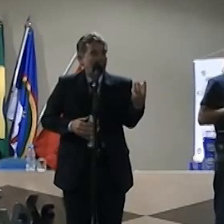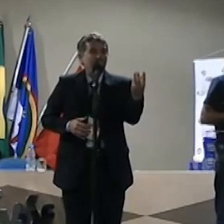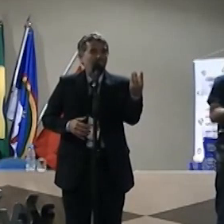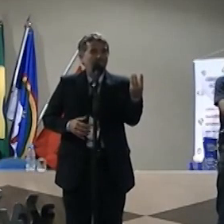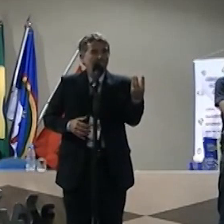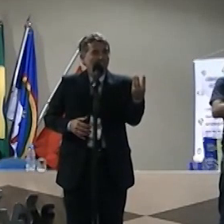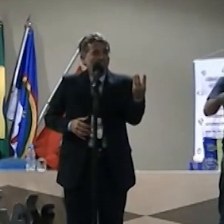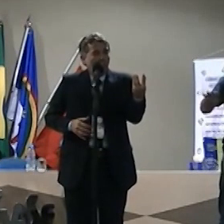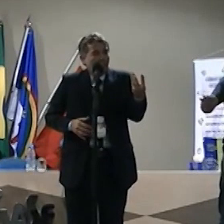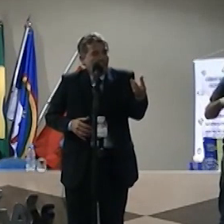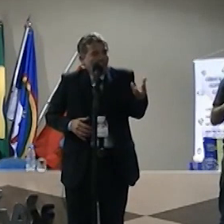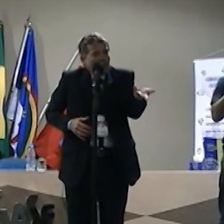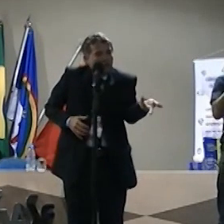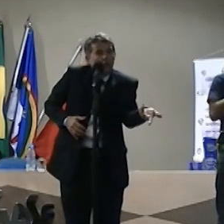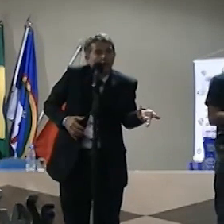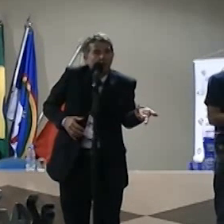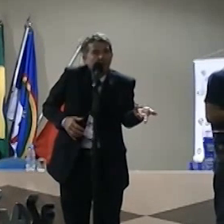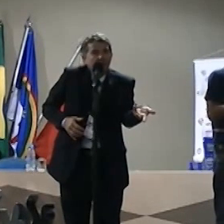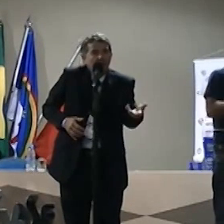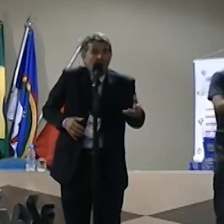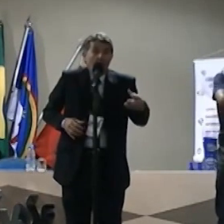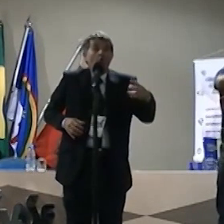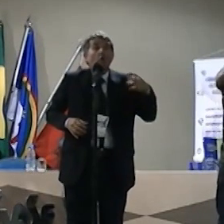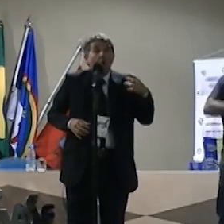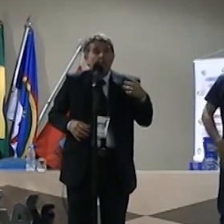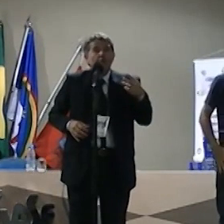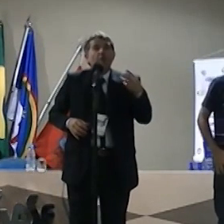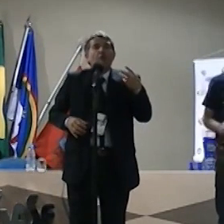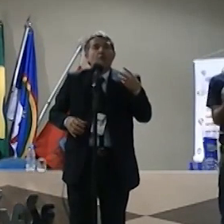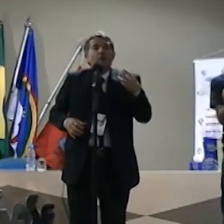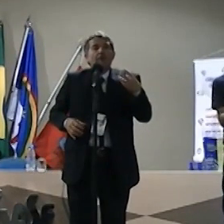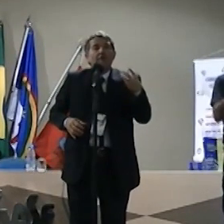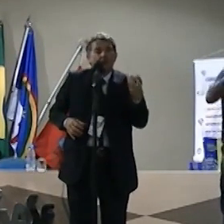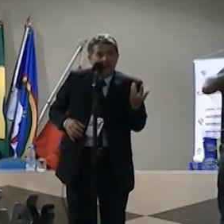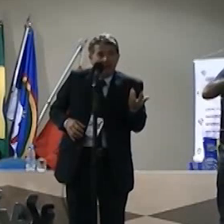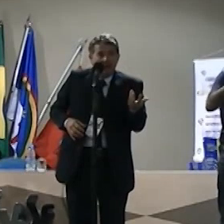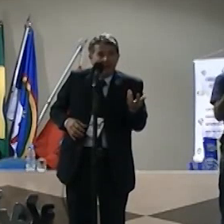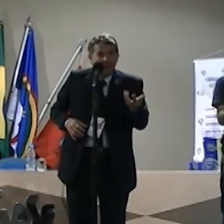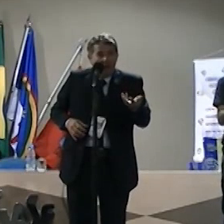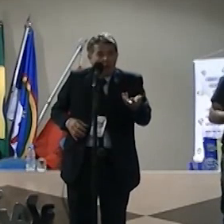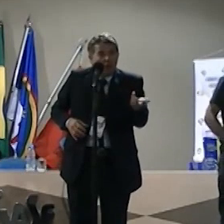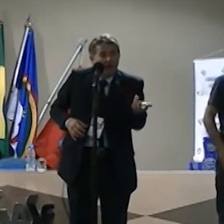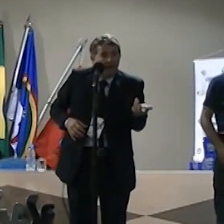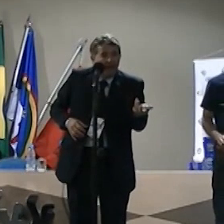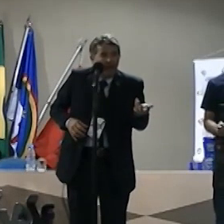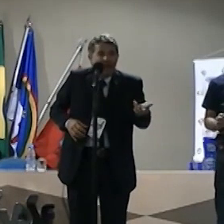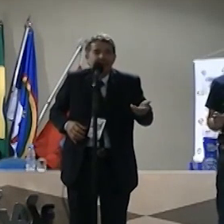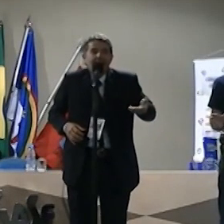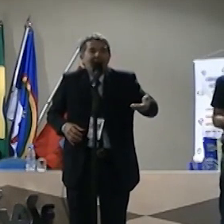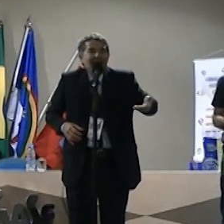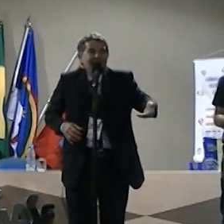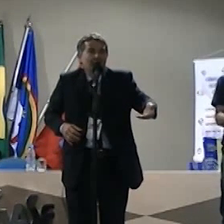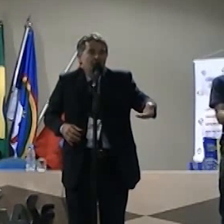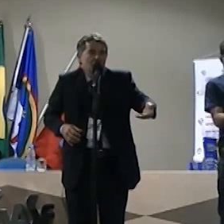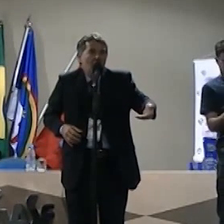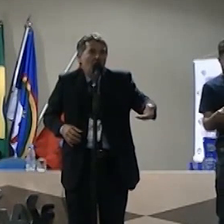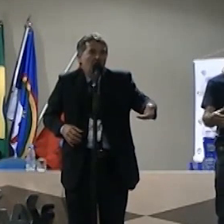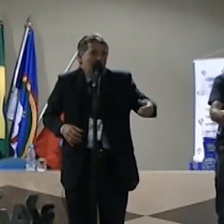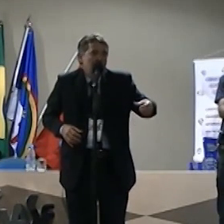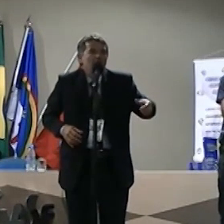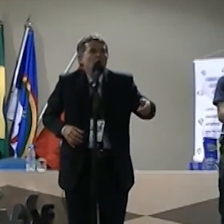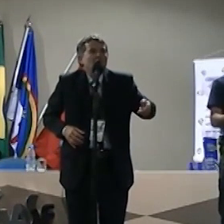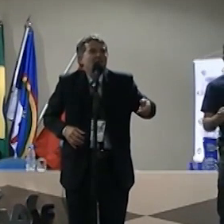copo estava em pé. O copo virou e rodou. O copo virar, rodar, até cair no